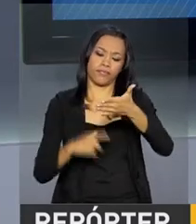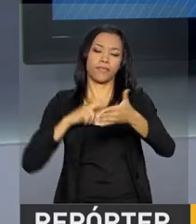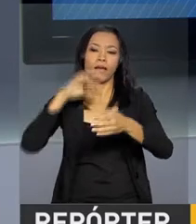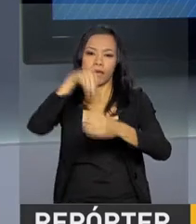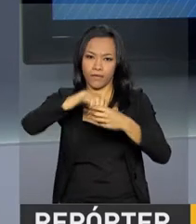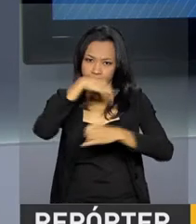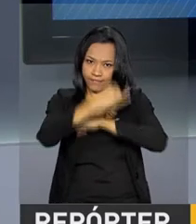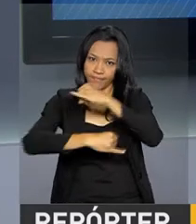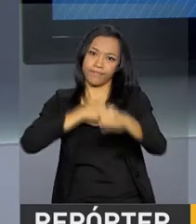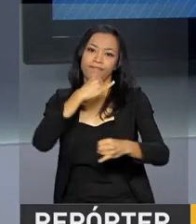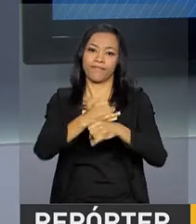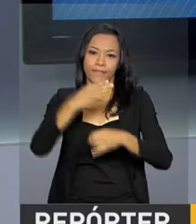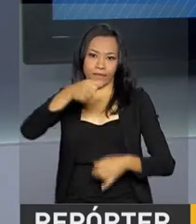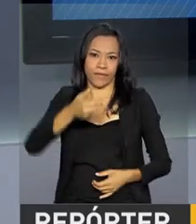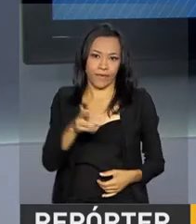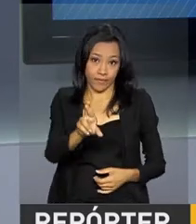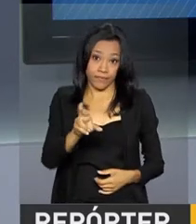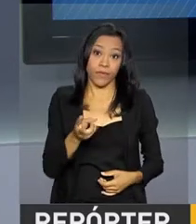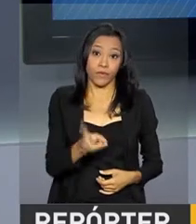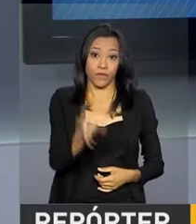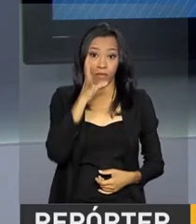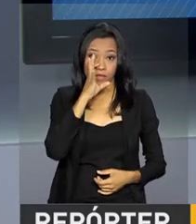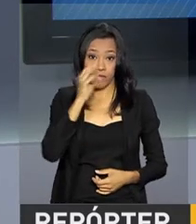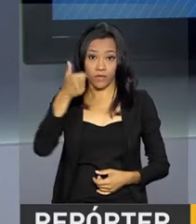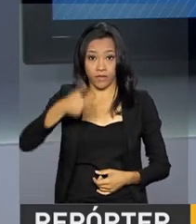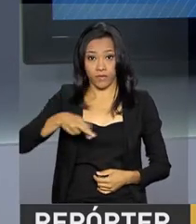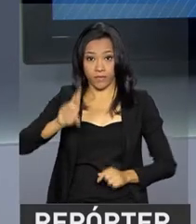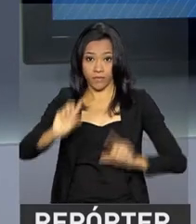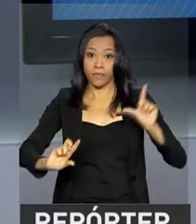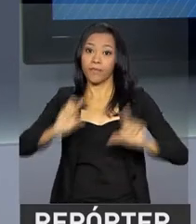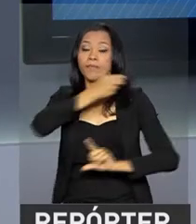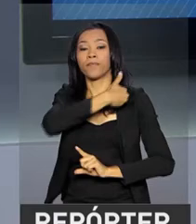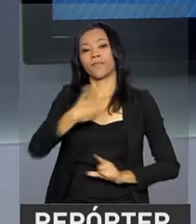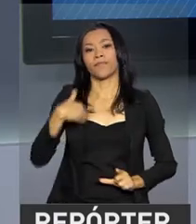está na página da NBR na internet. Continue com a gente